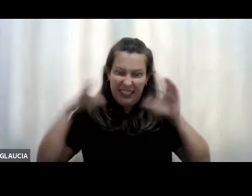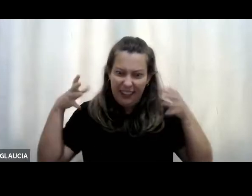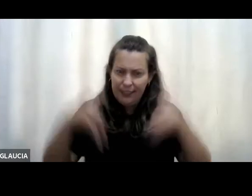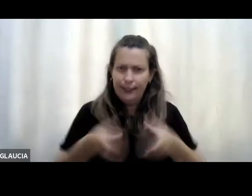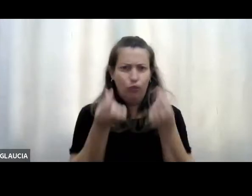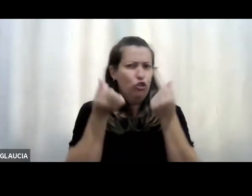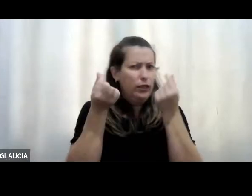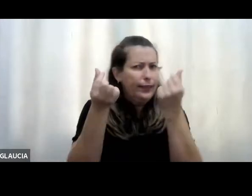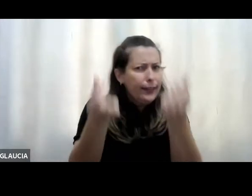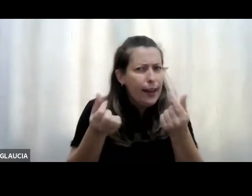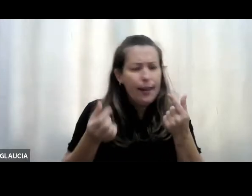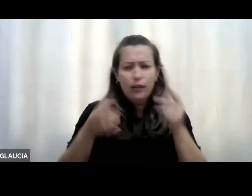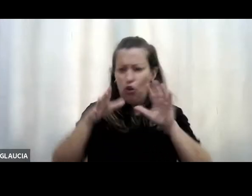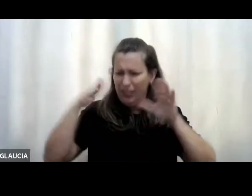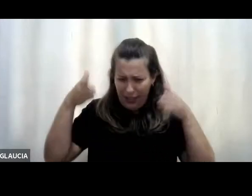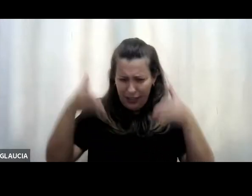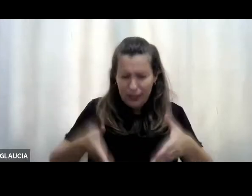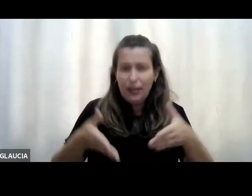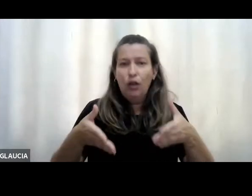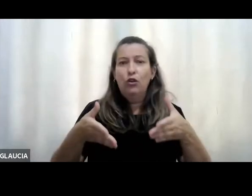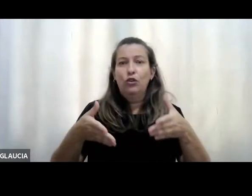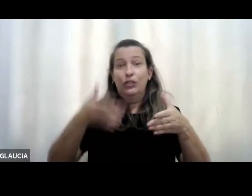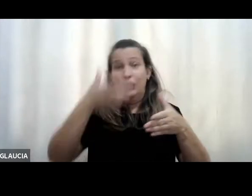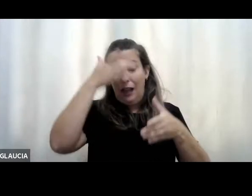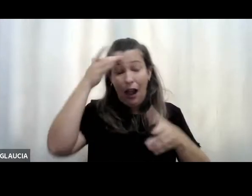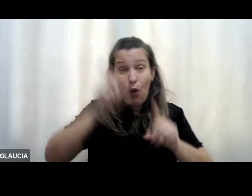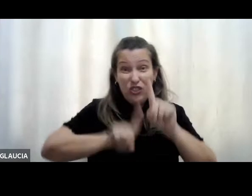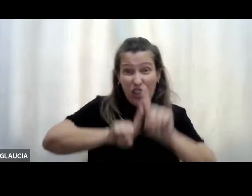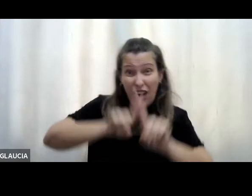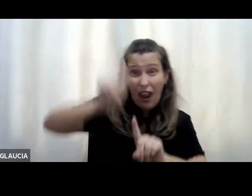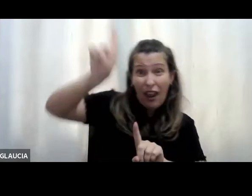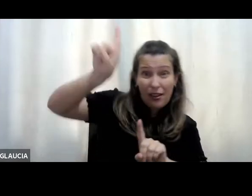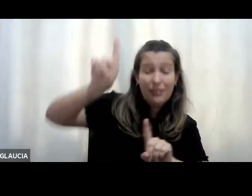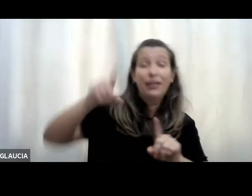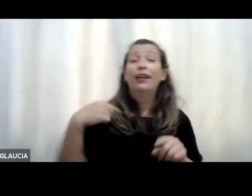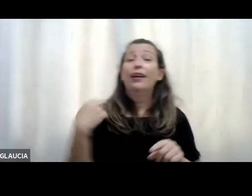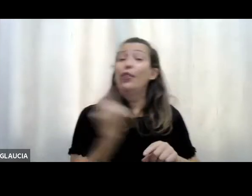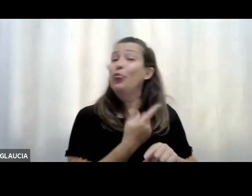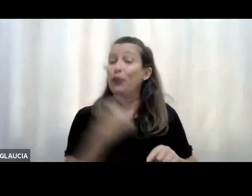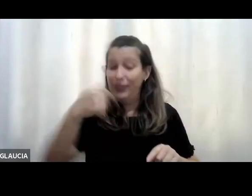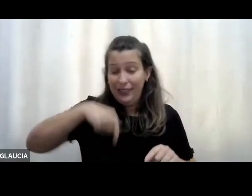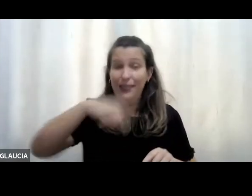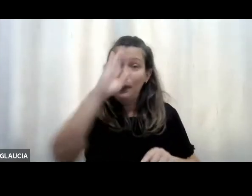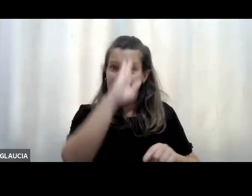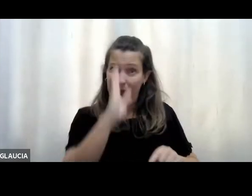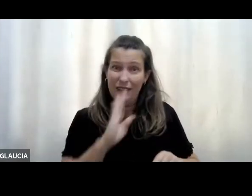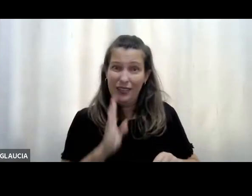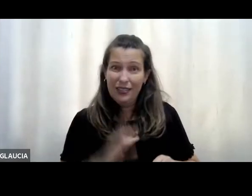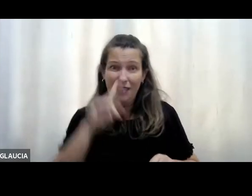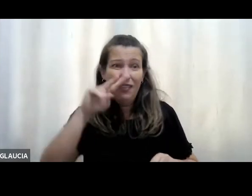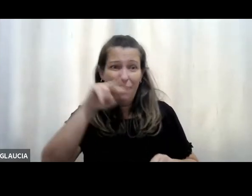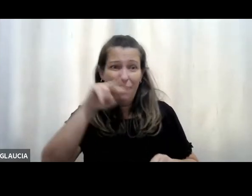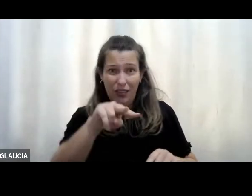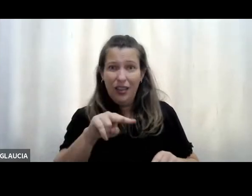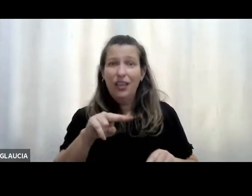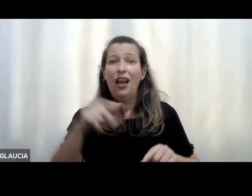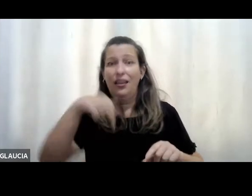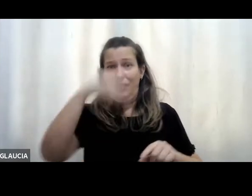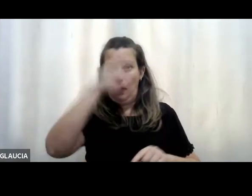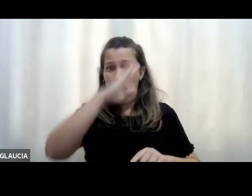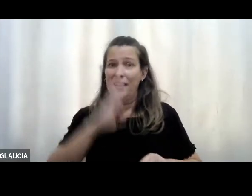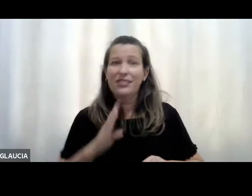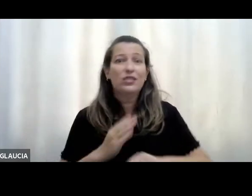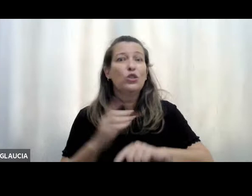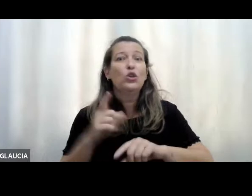de audiência. Então, a gente cresce no Brasil se vendo a nossa emoção acontecer a